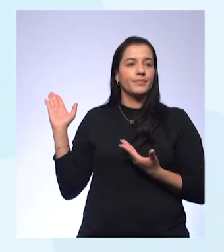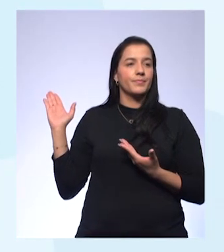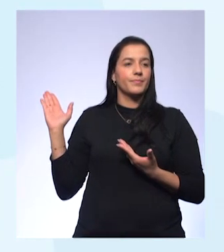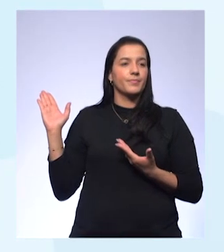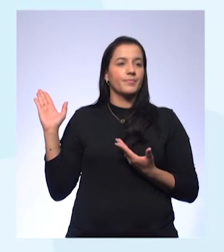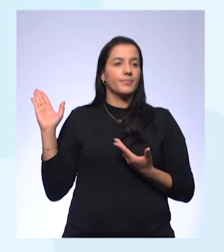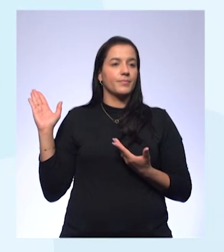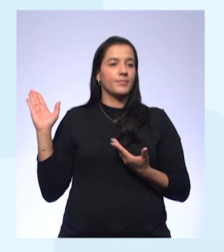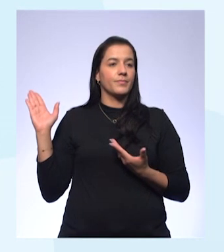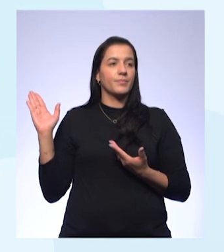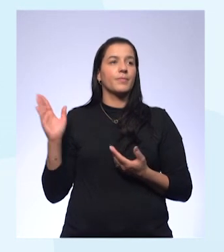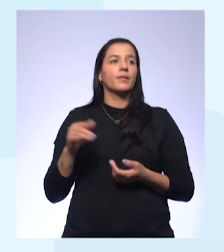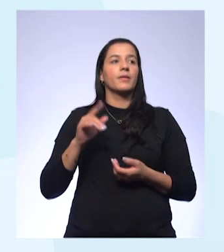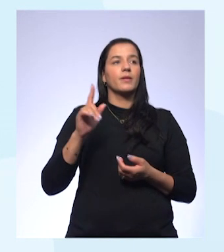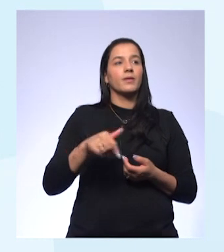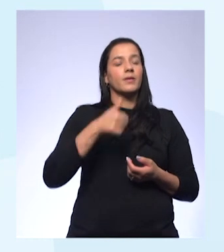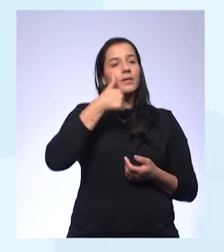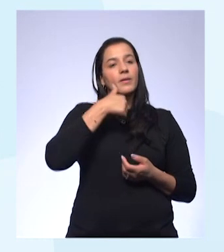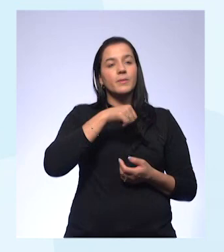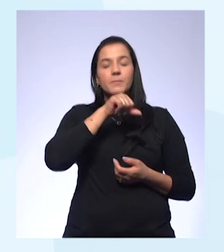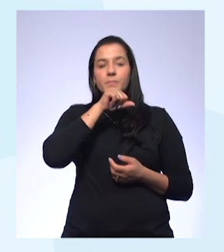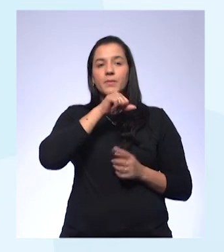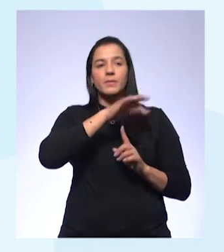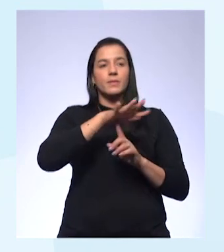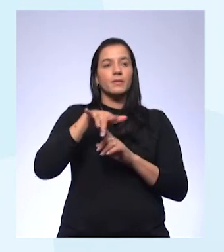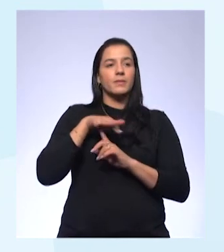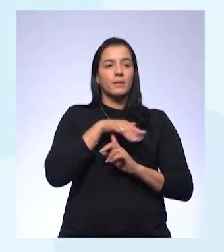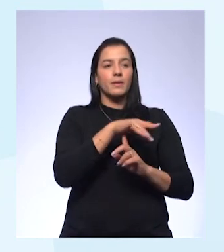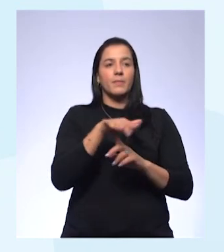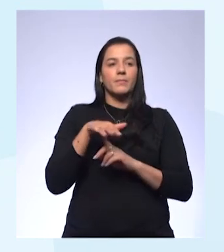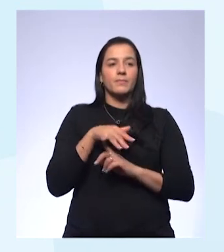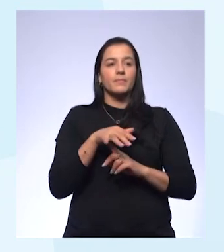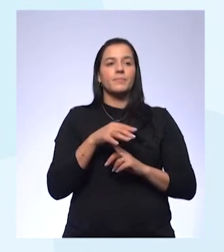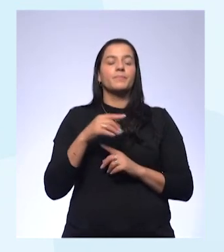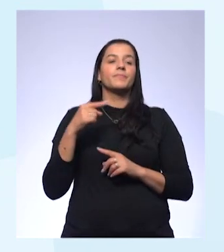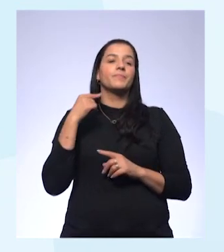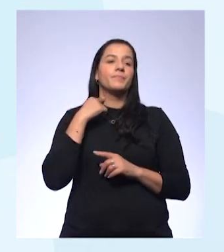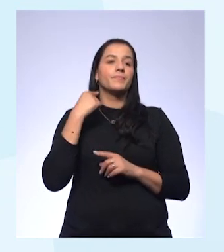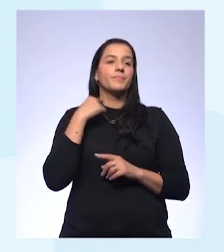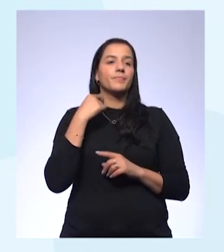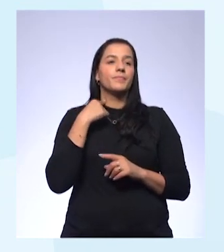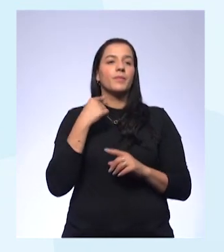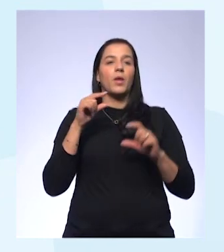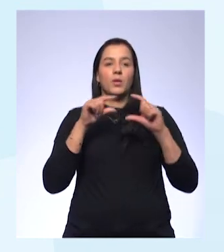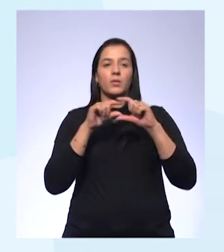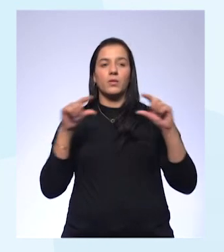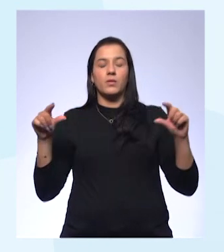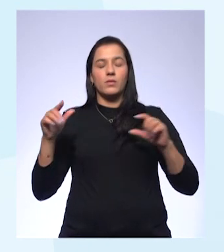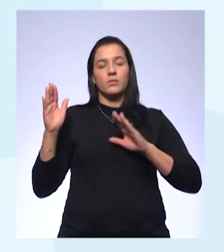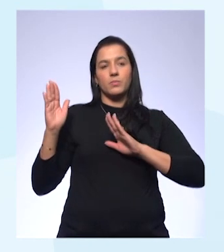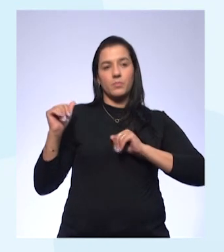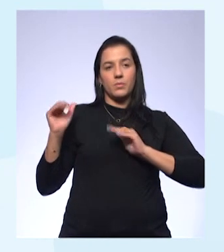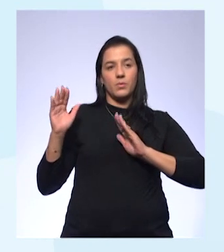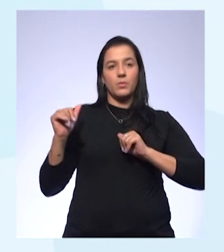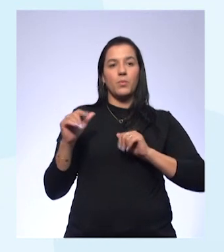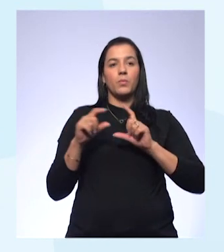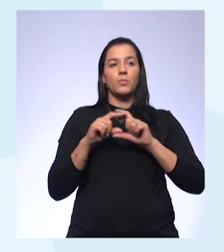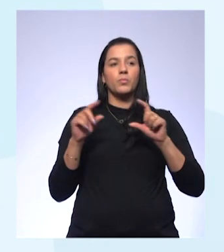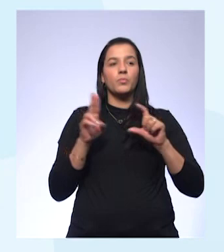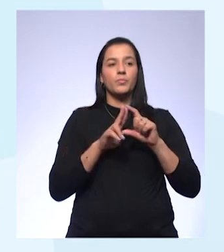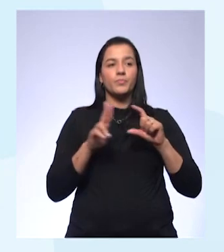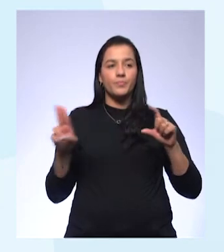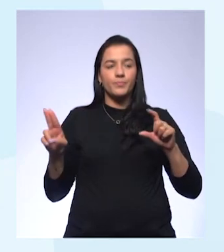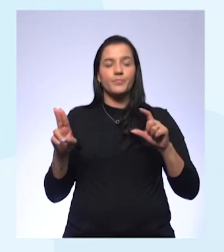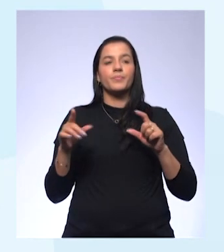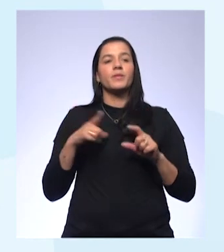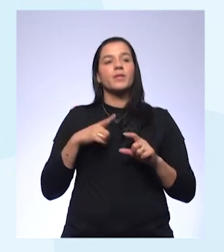da Praça de Maio, né, que aí tem em espanhol como é o nome do movimento, é uma associação argentina de mães que